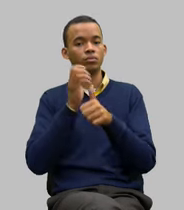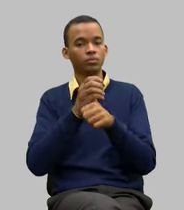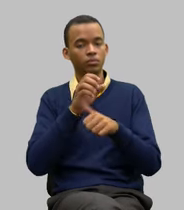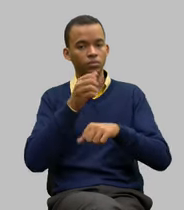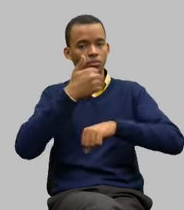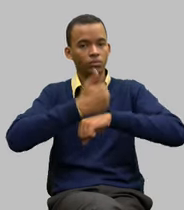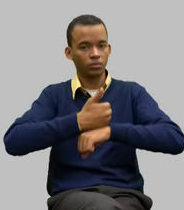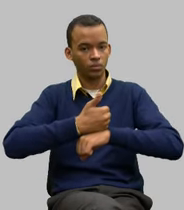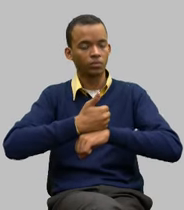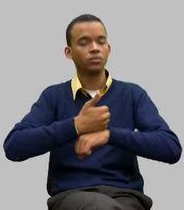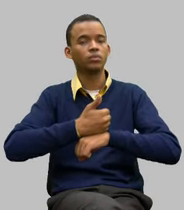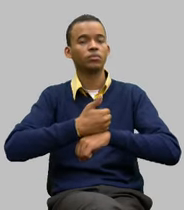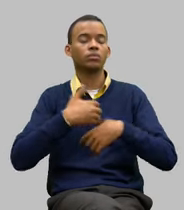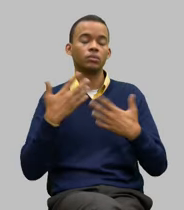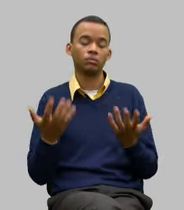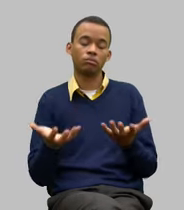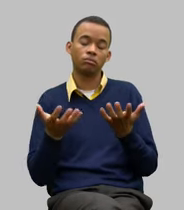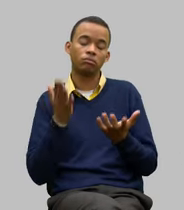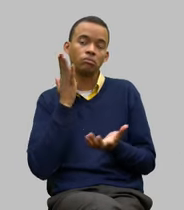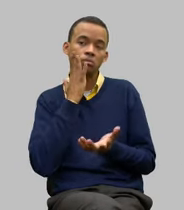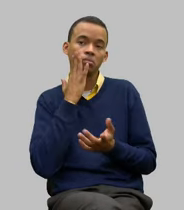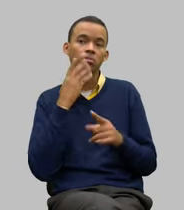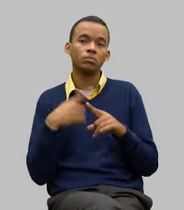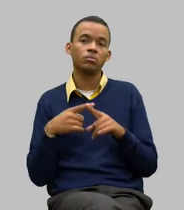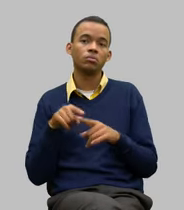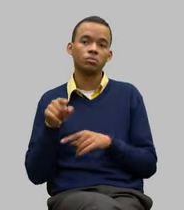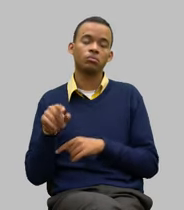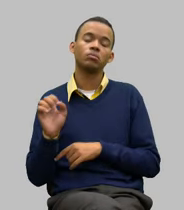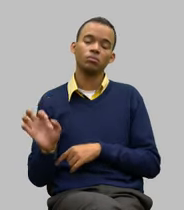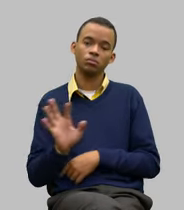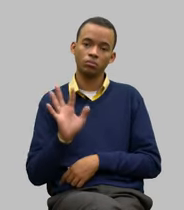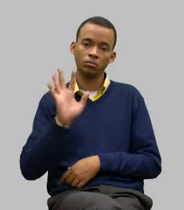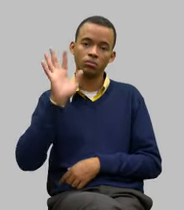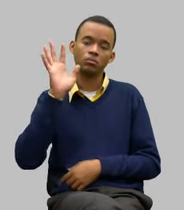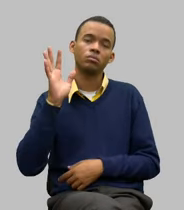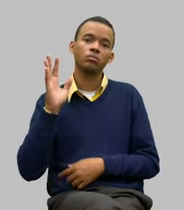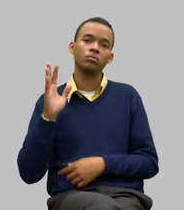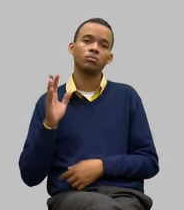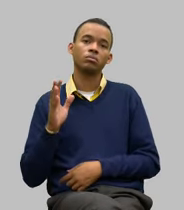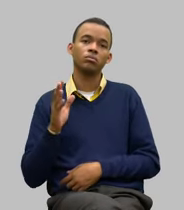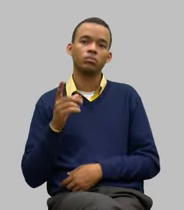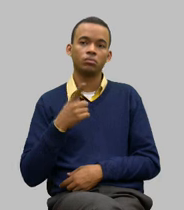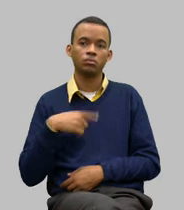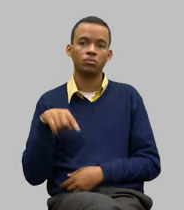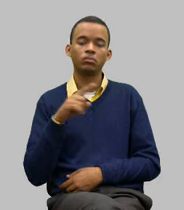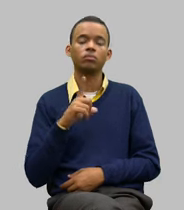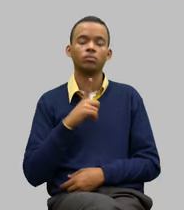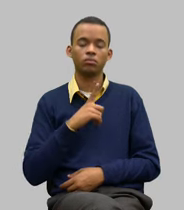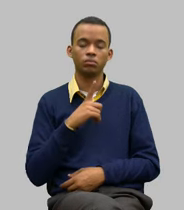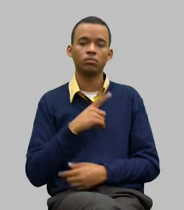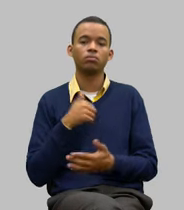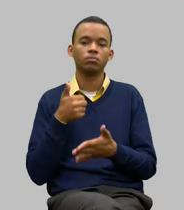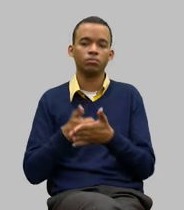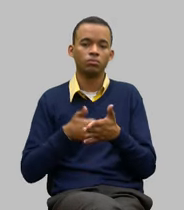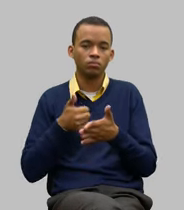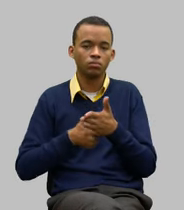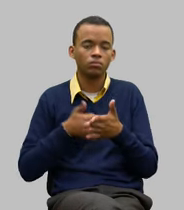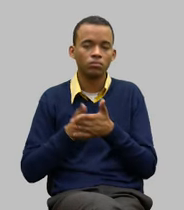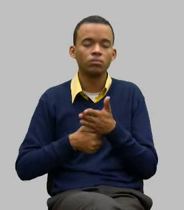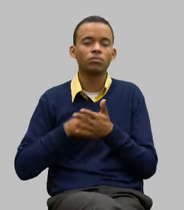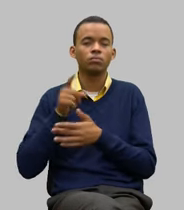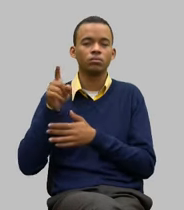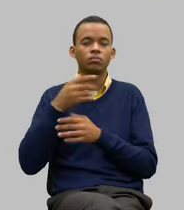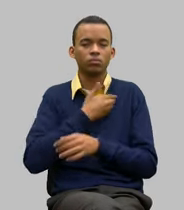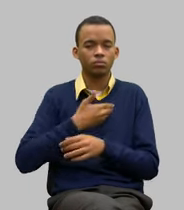pudesse falar a respeito isso aqui porque isso aqui para nós é muito muito caro né a gente cobra demais do governo para que o governo não